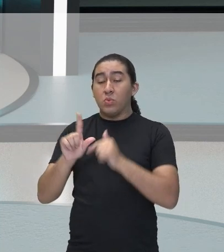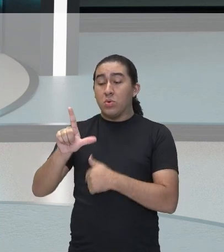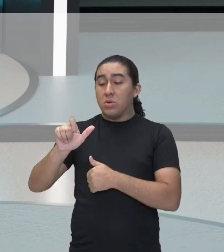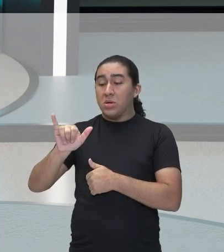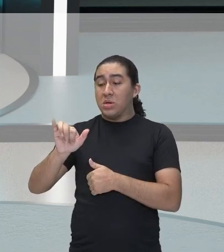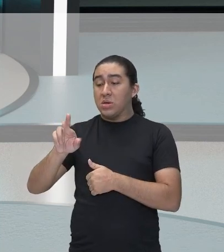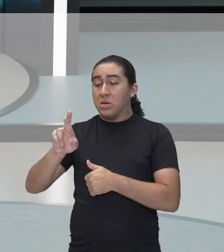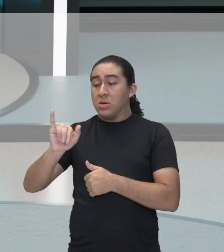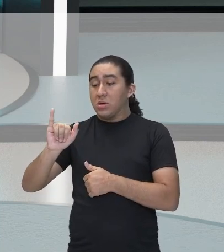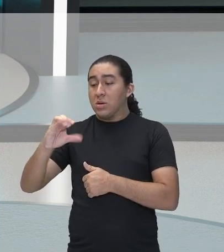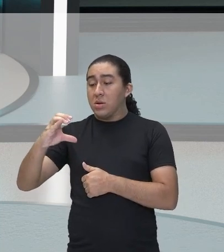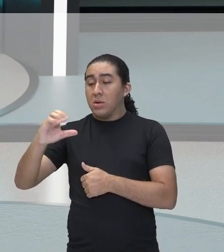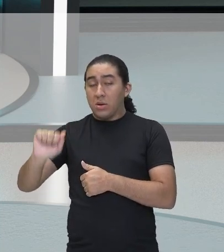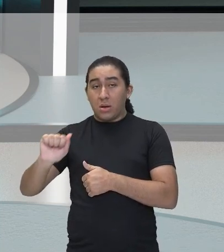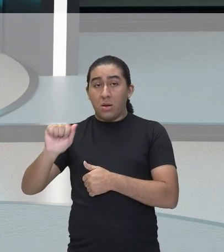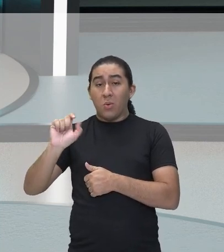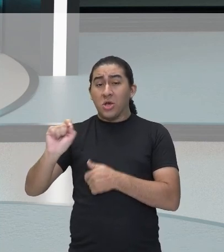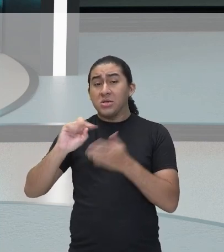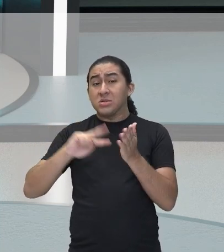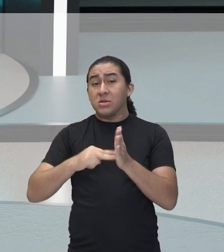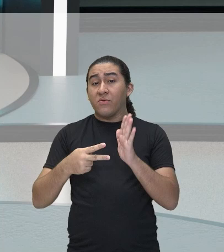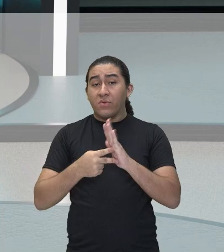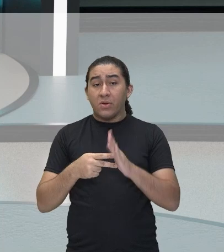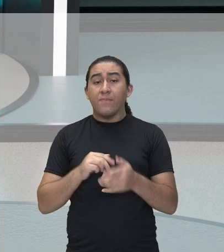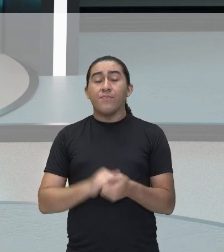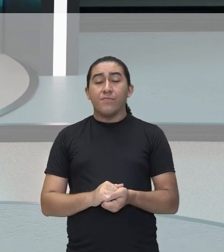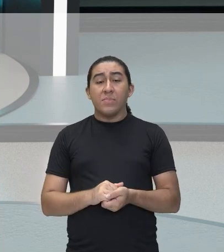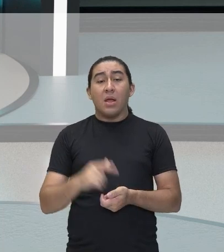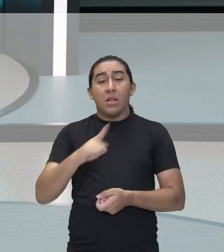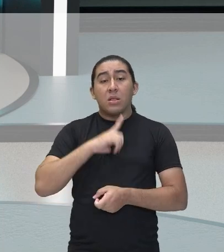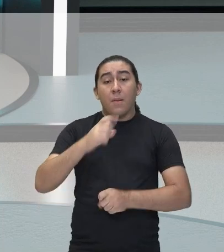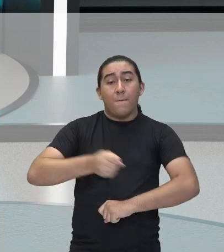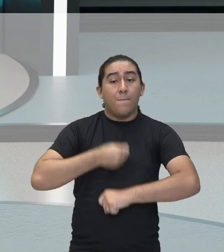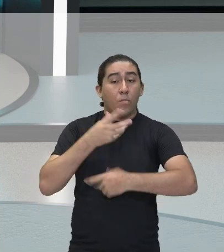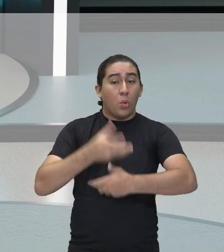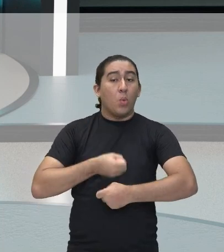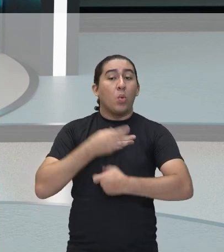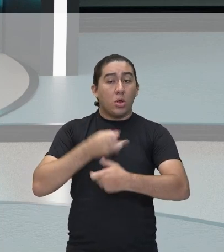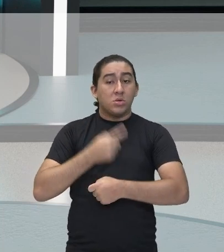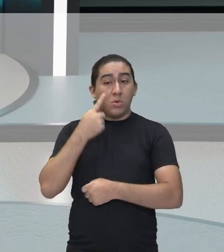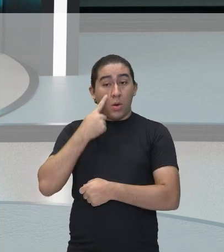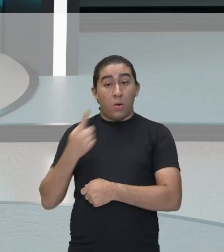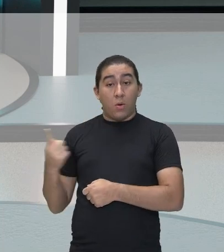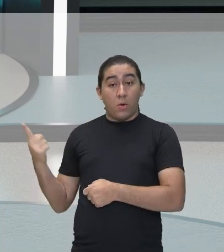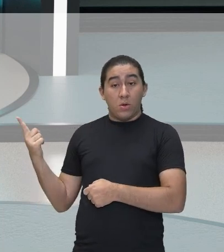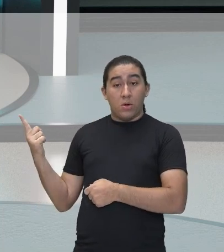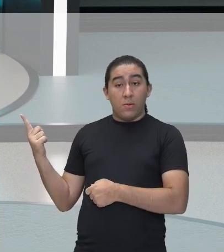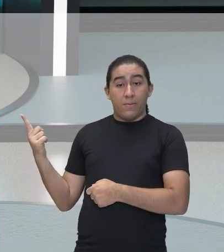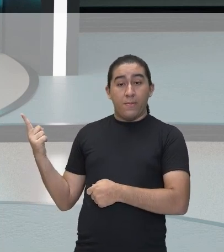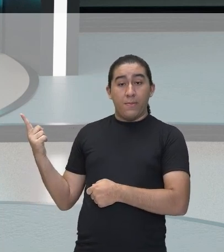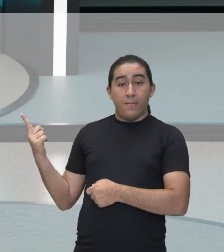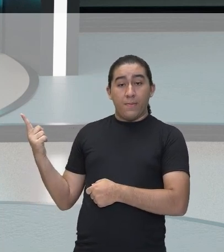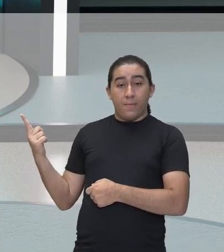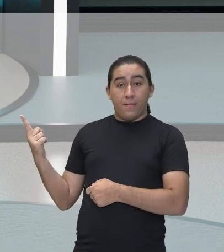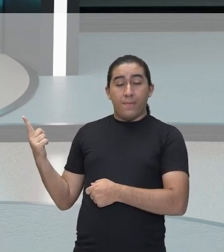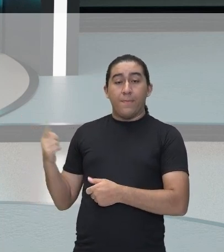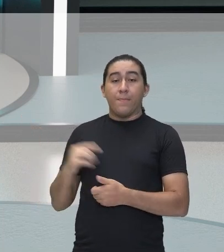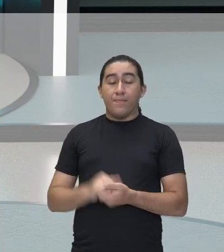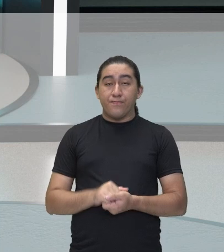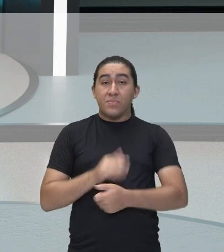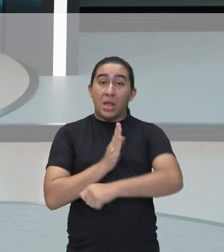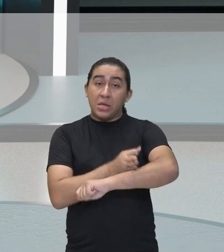A lírica vem muito nas poesias, né? Lírica, porque na Idade Média os poemas